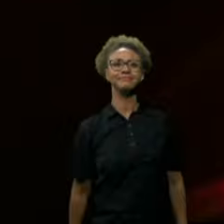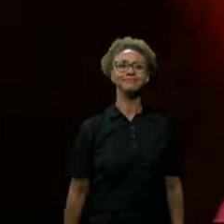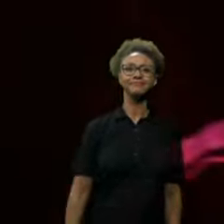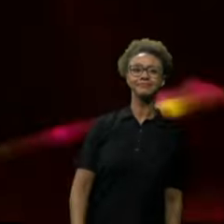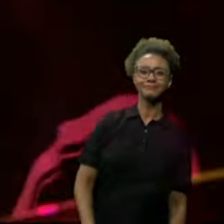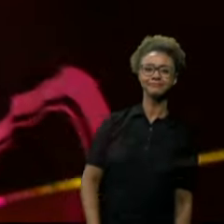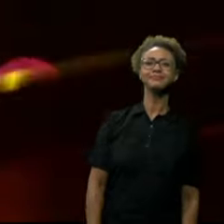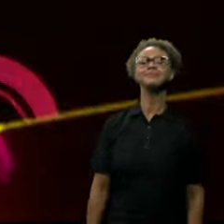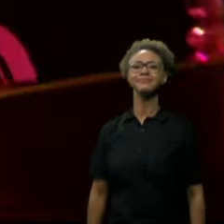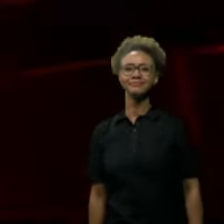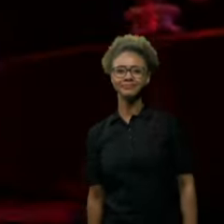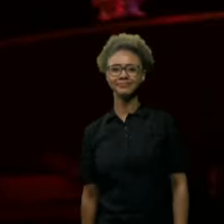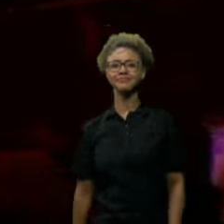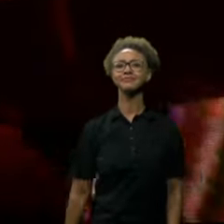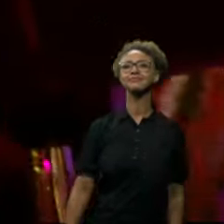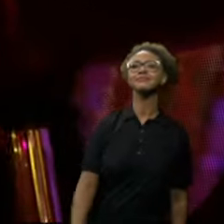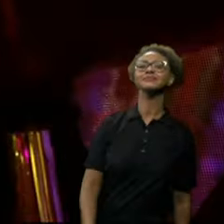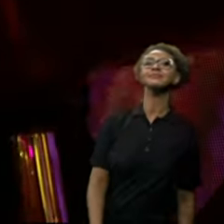e